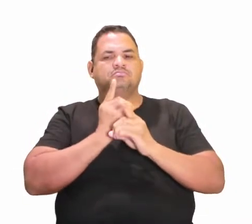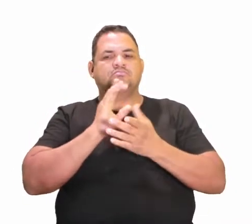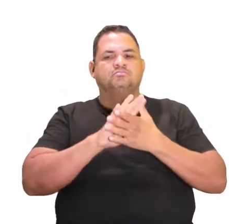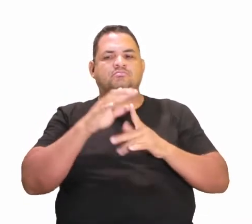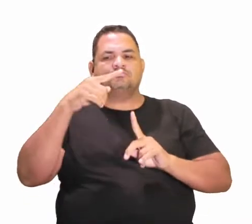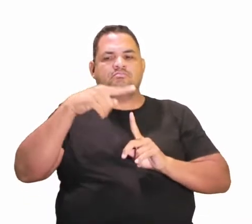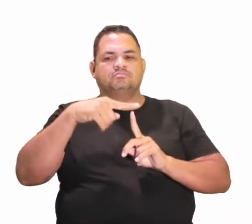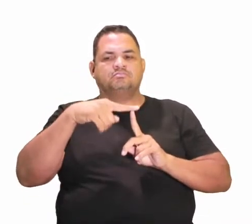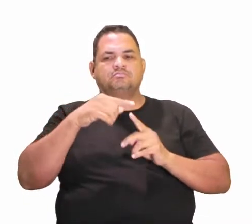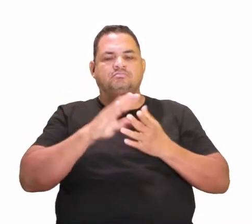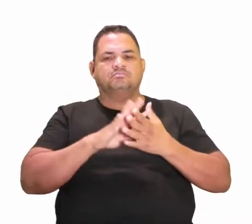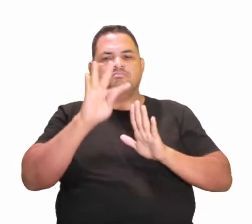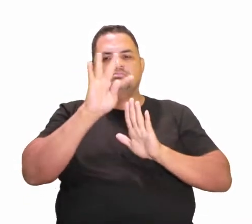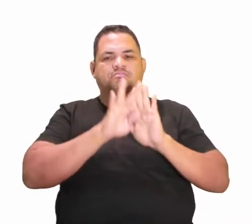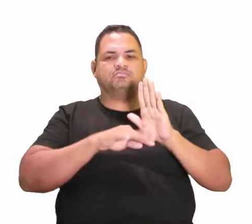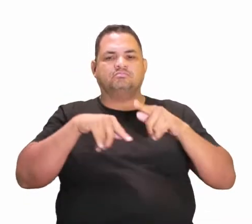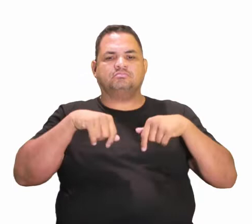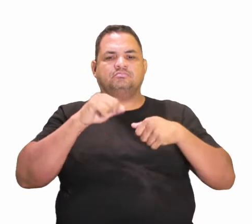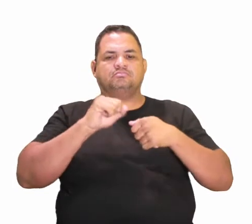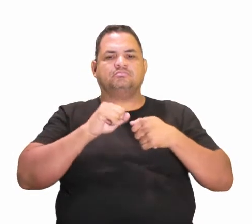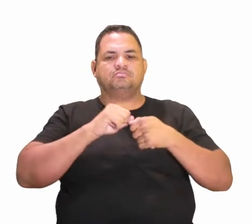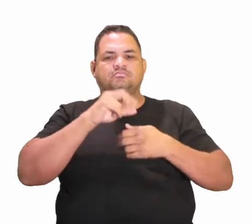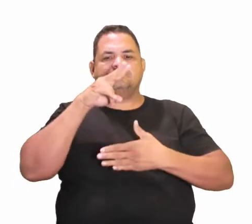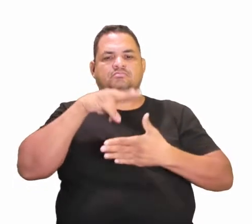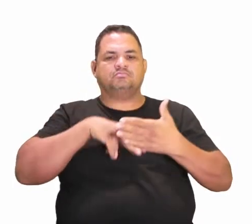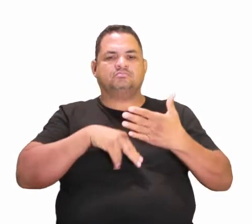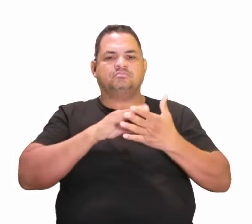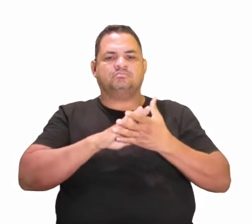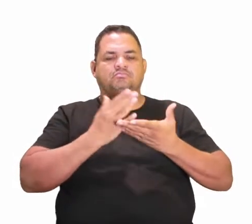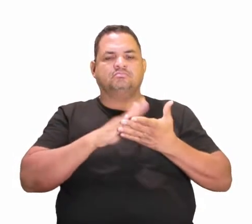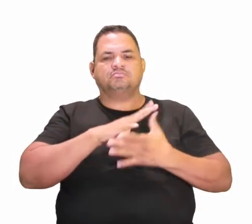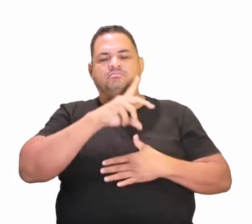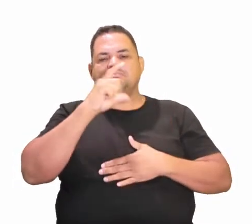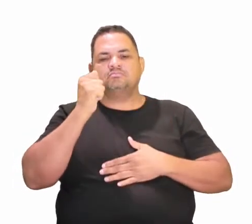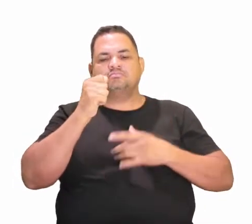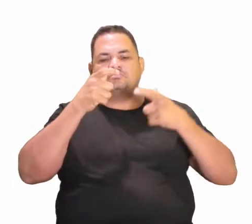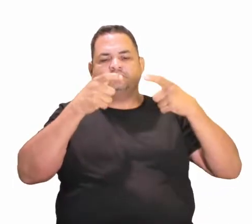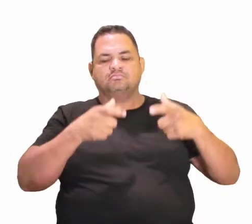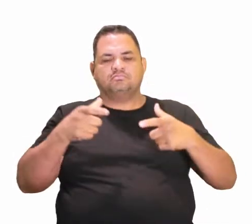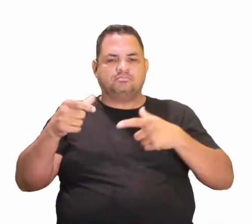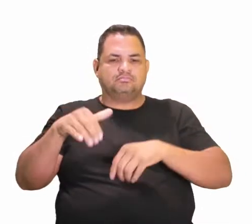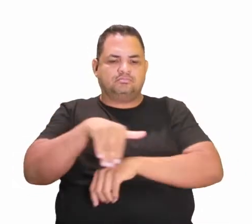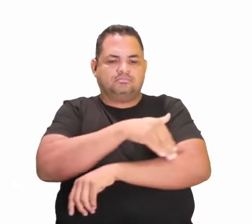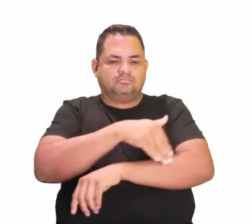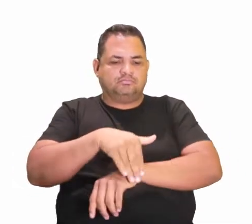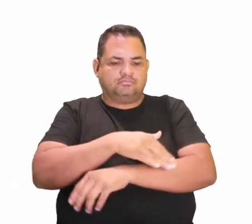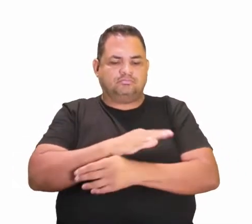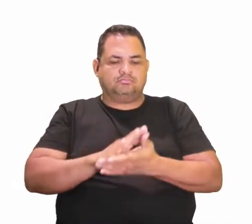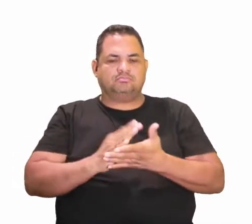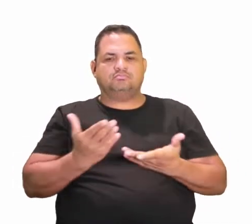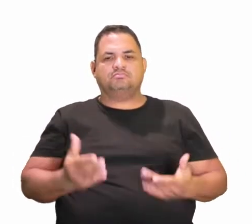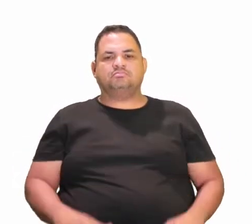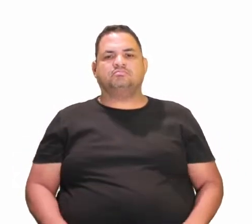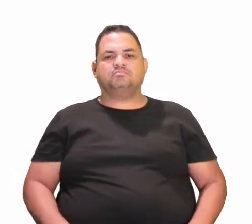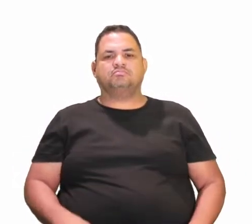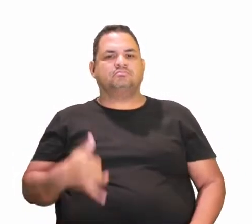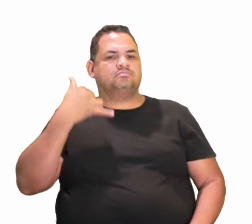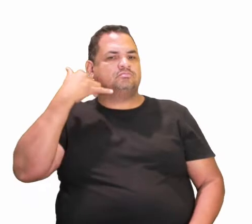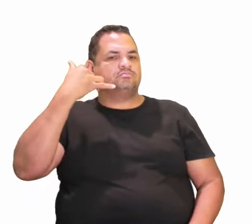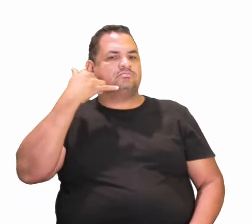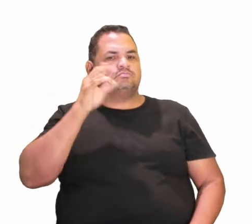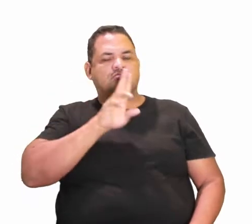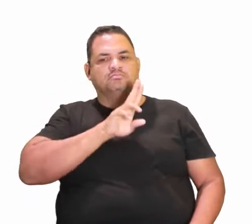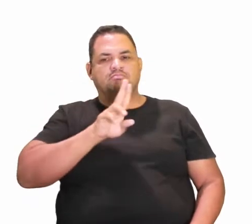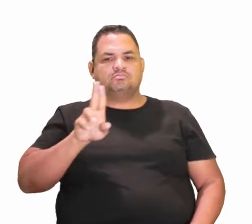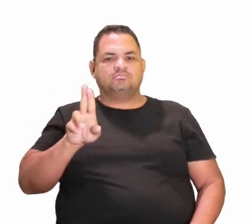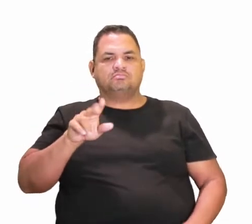daí ao fazer a leitura Olha só data local endereço e hora do evento telefone para confirmar a presença nome e idade